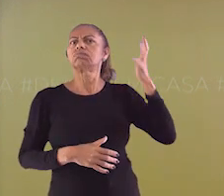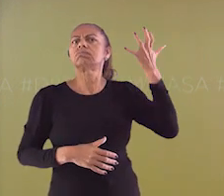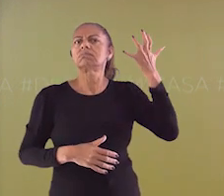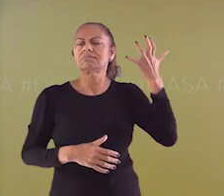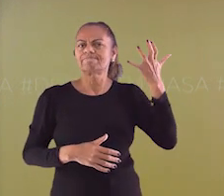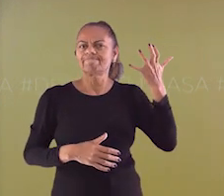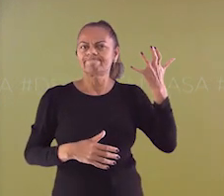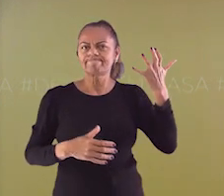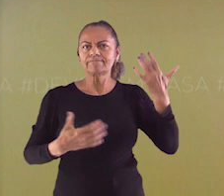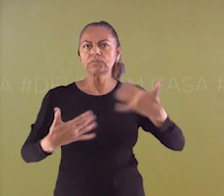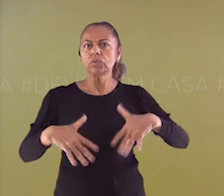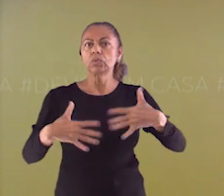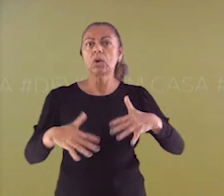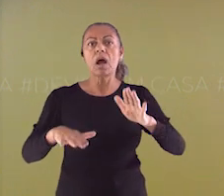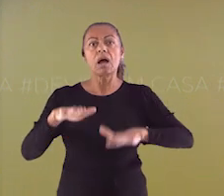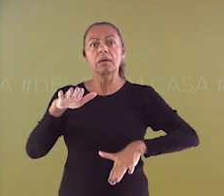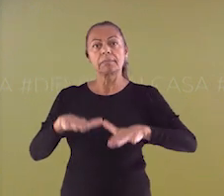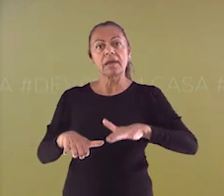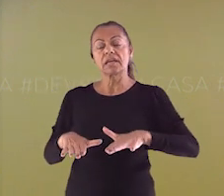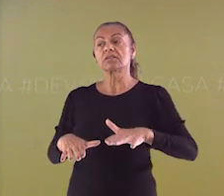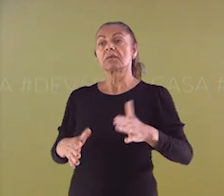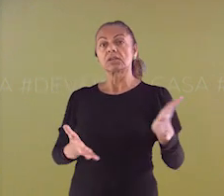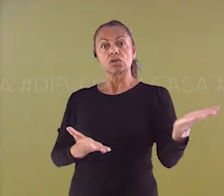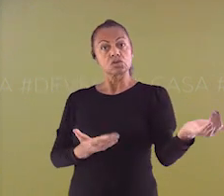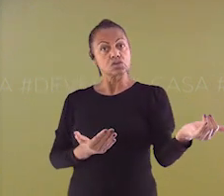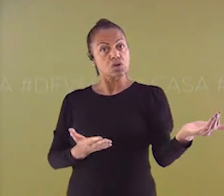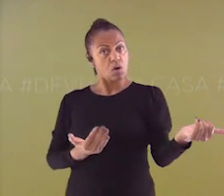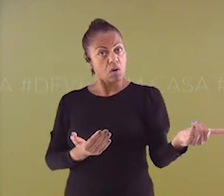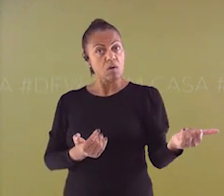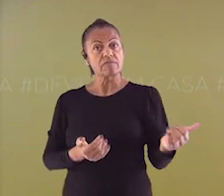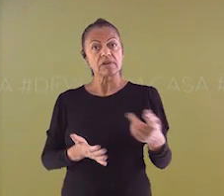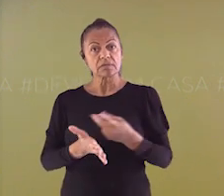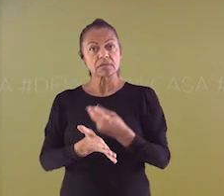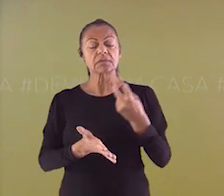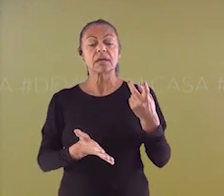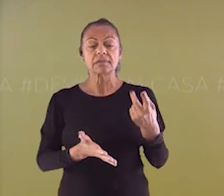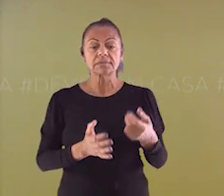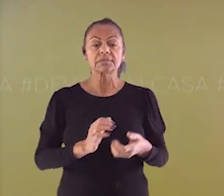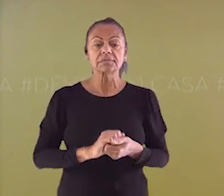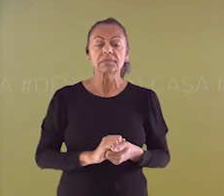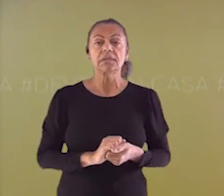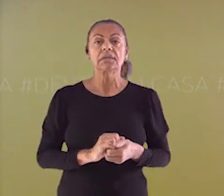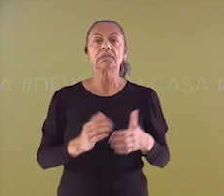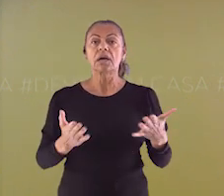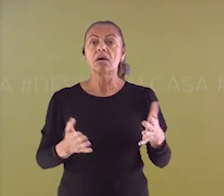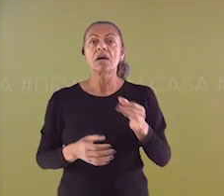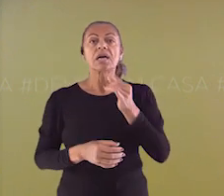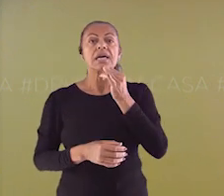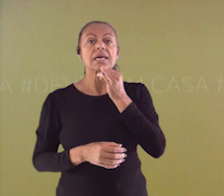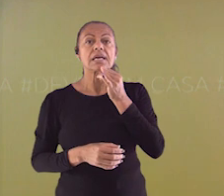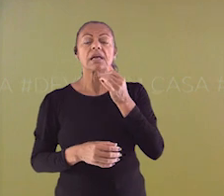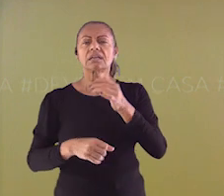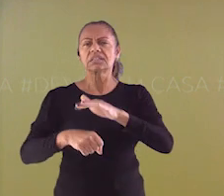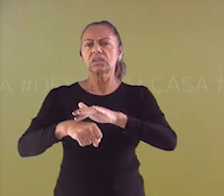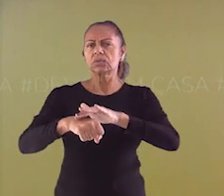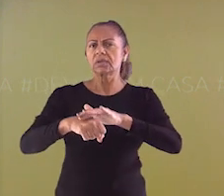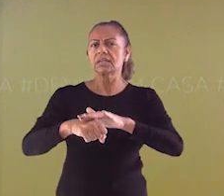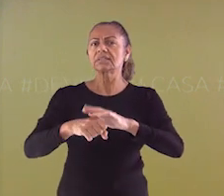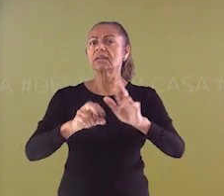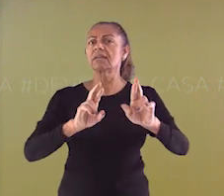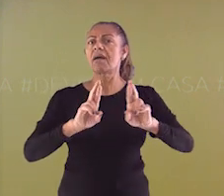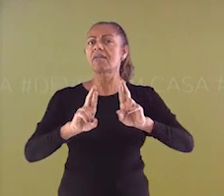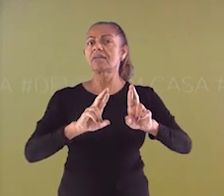cima são supernovas e possuem uma vida superativa? Sim, Isso acontece. Nesses